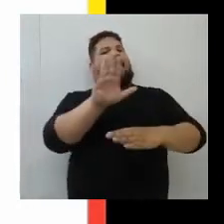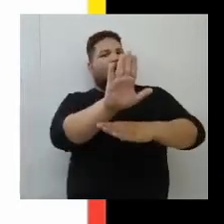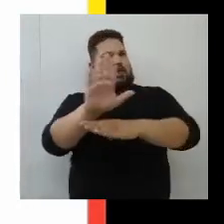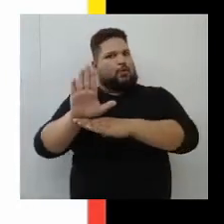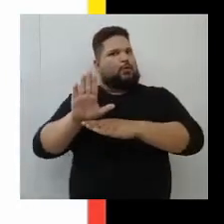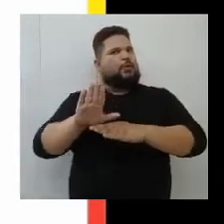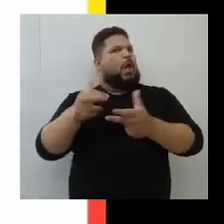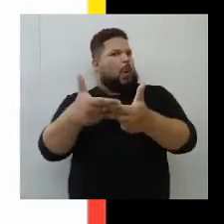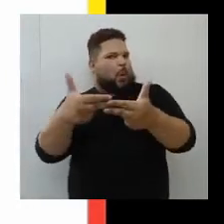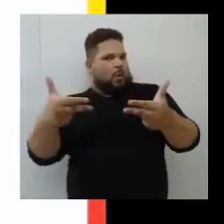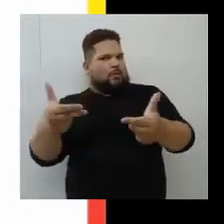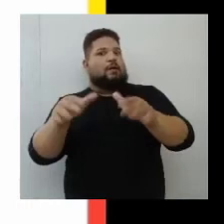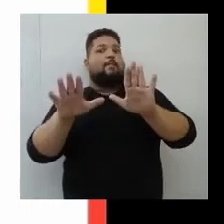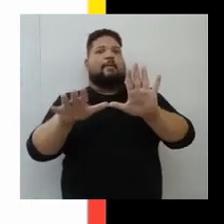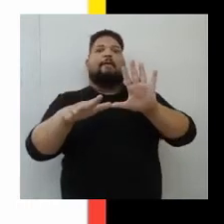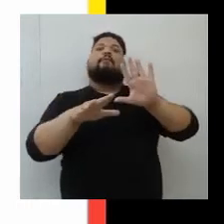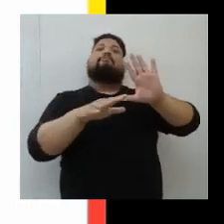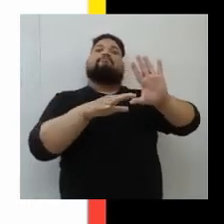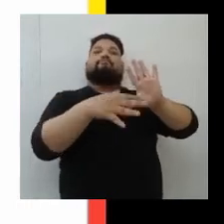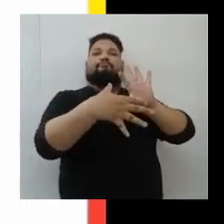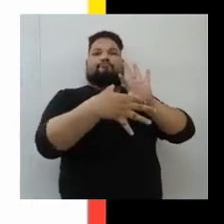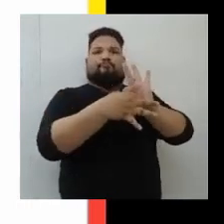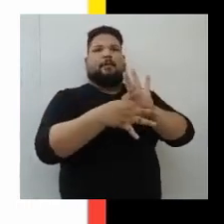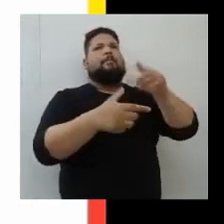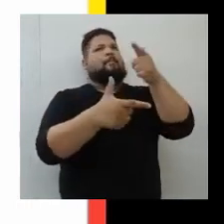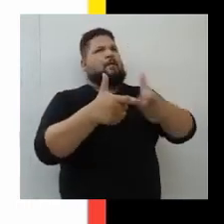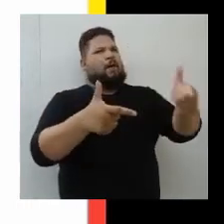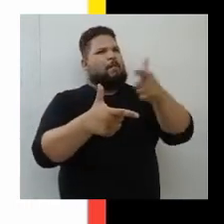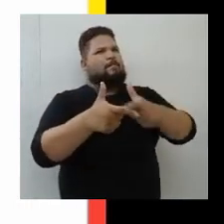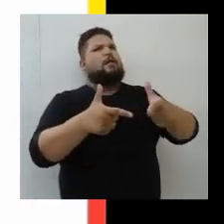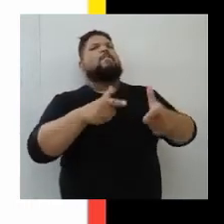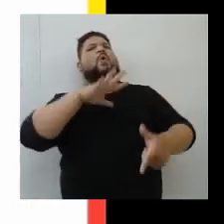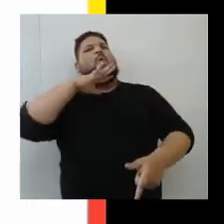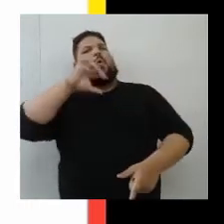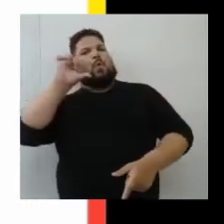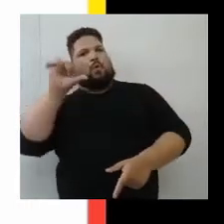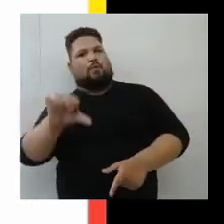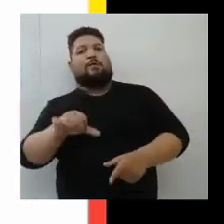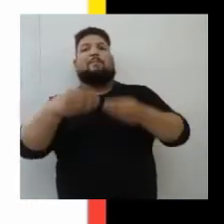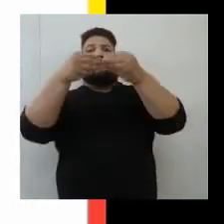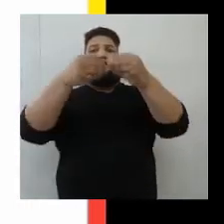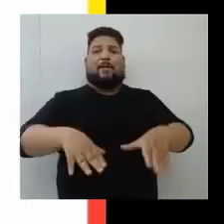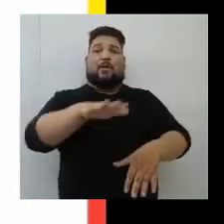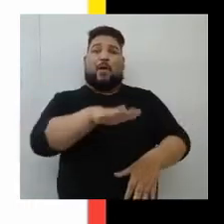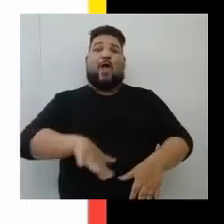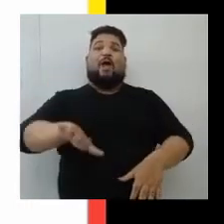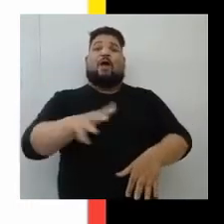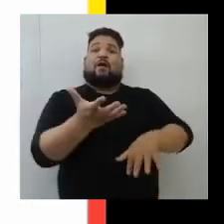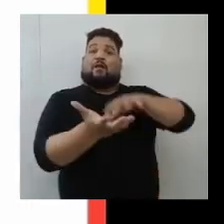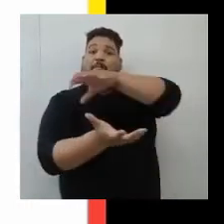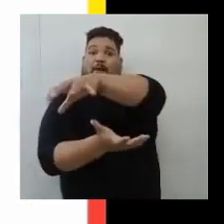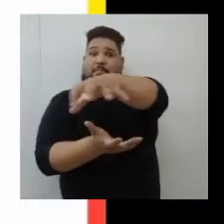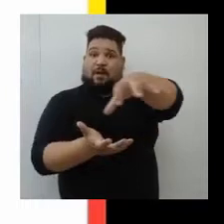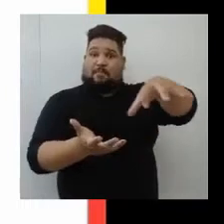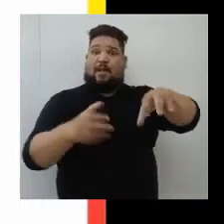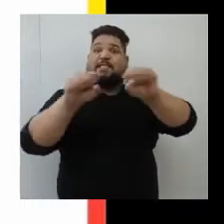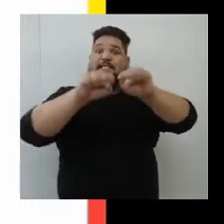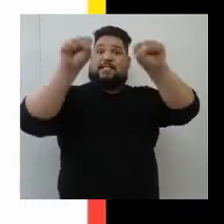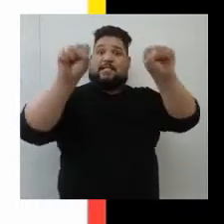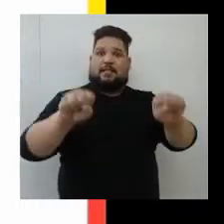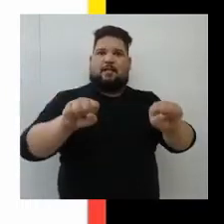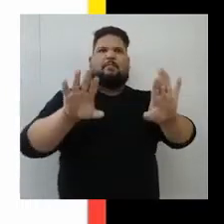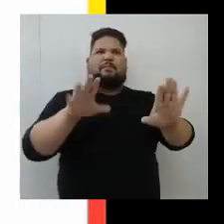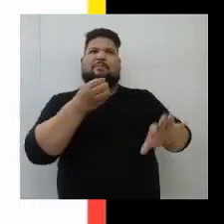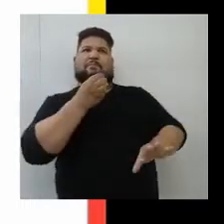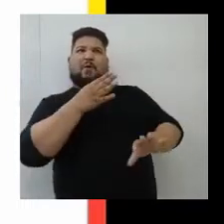com elas também vieram uma série de malefícios para a estrutura feudal. Não podemos avaliar se foi bom ou ruim,